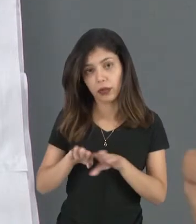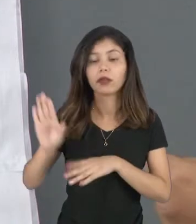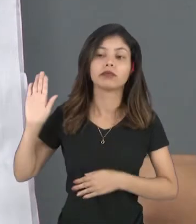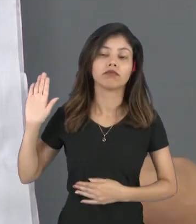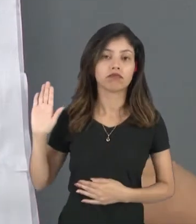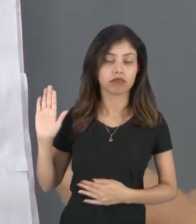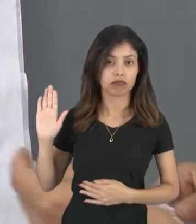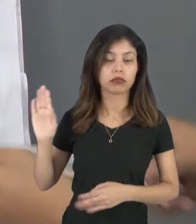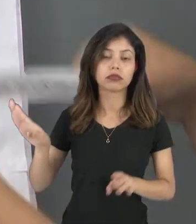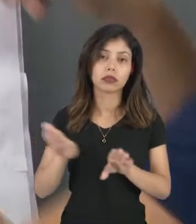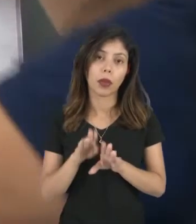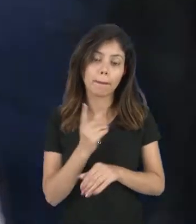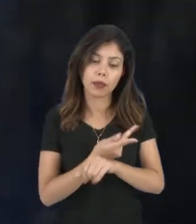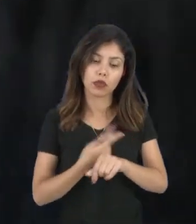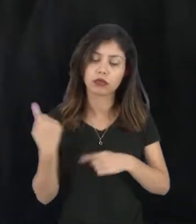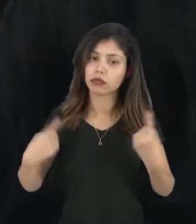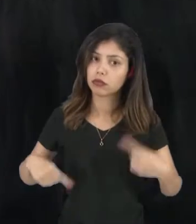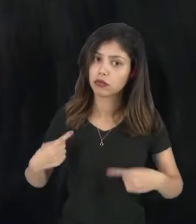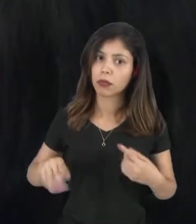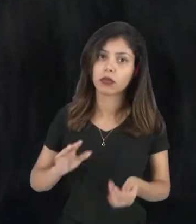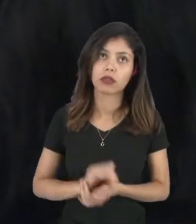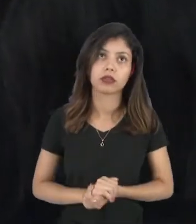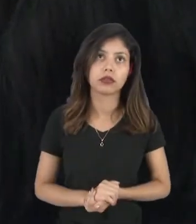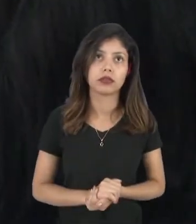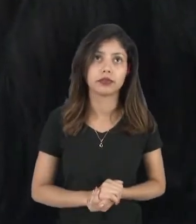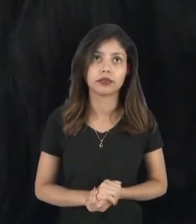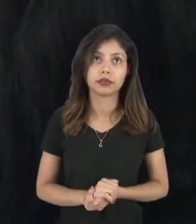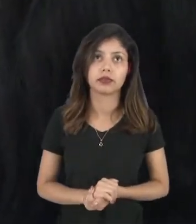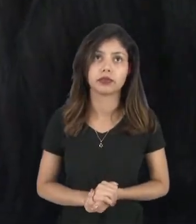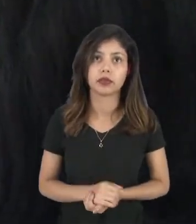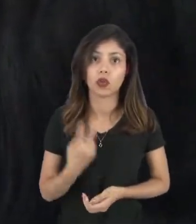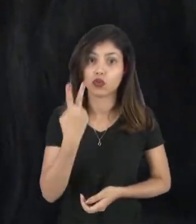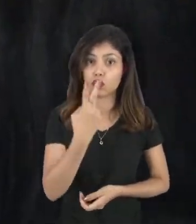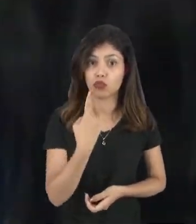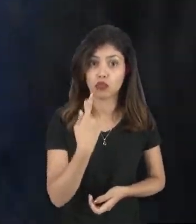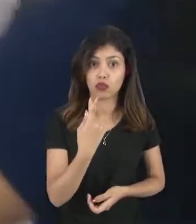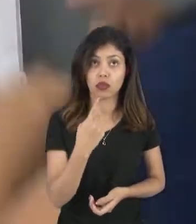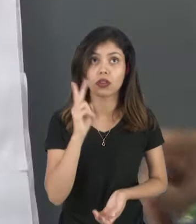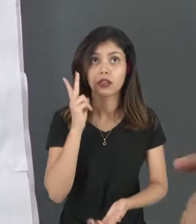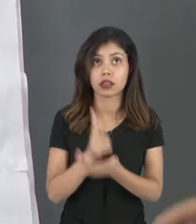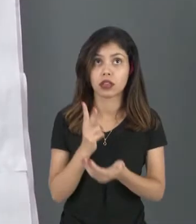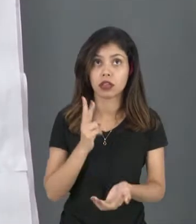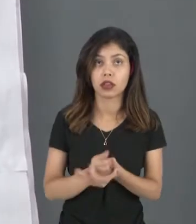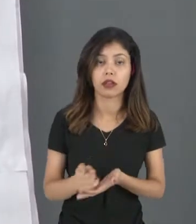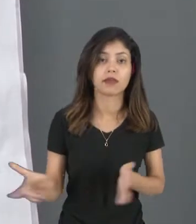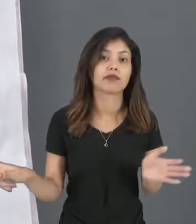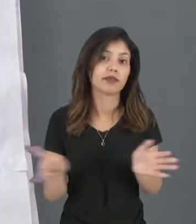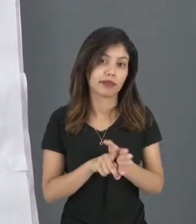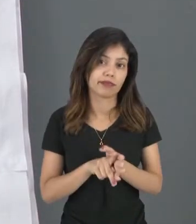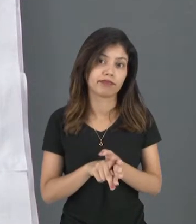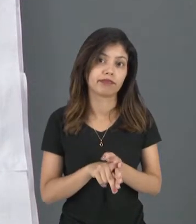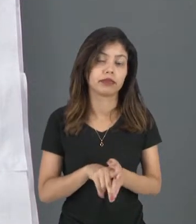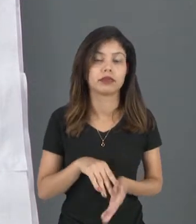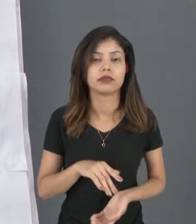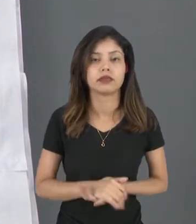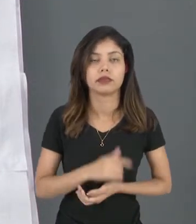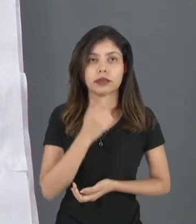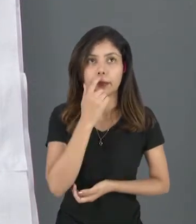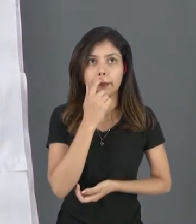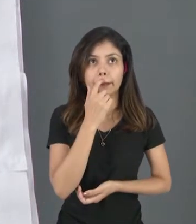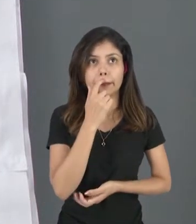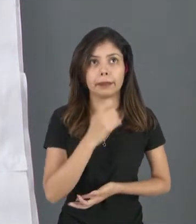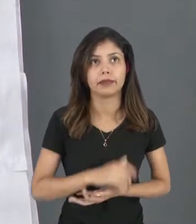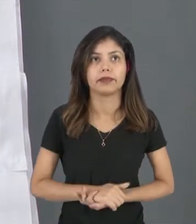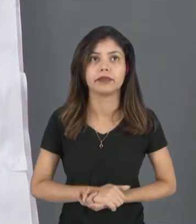das eleições? Ambos procurem sempre benefícios próprios. É isso que todo mundo busca,